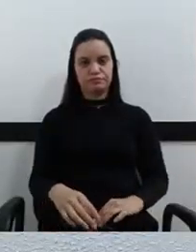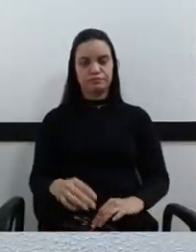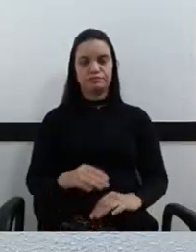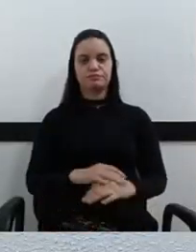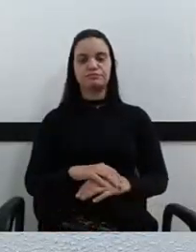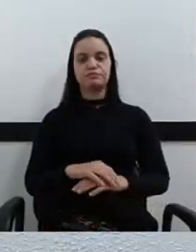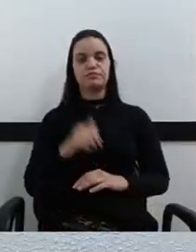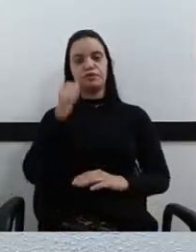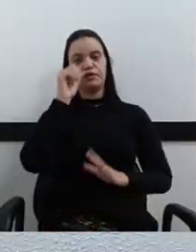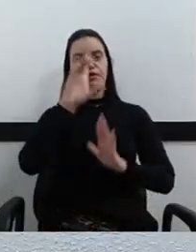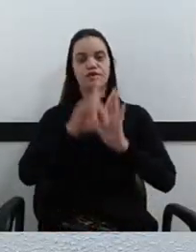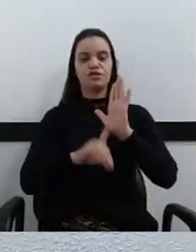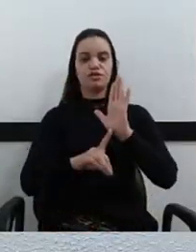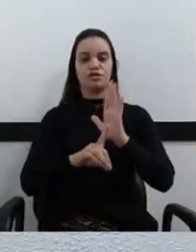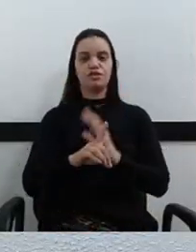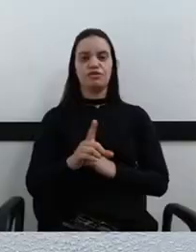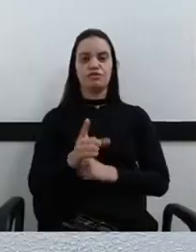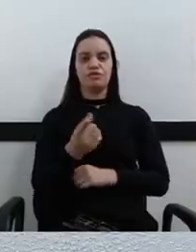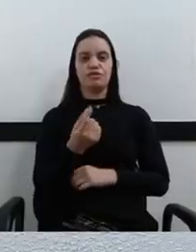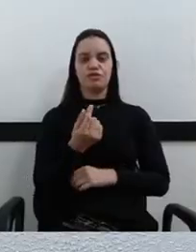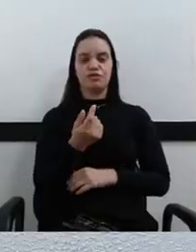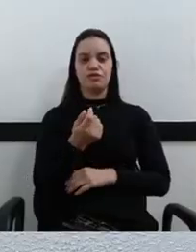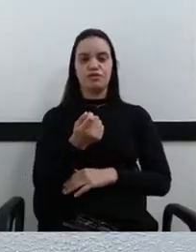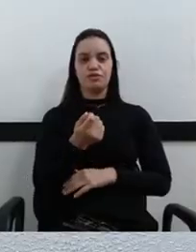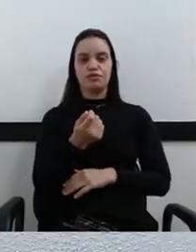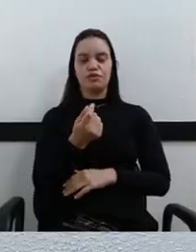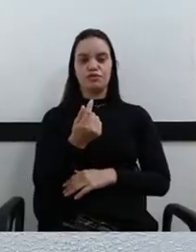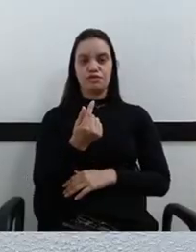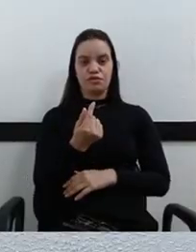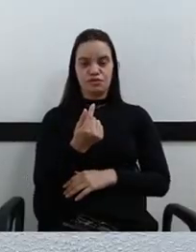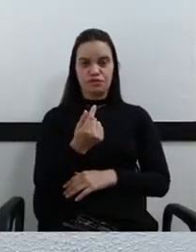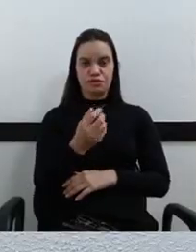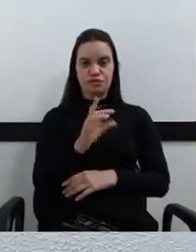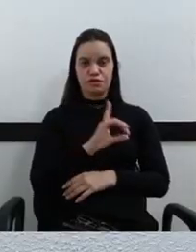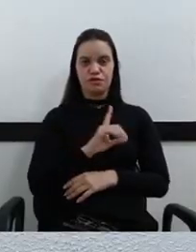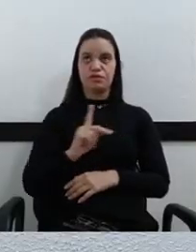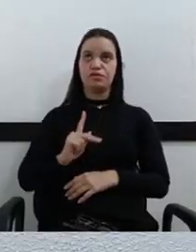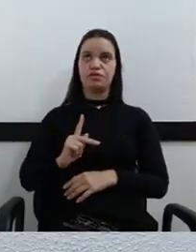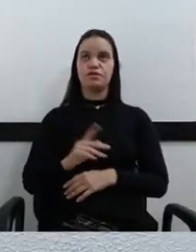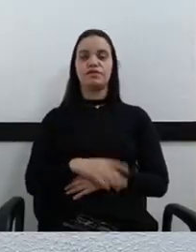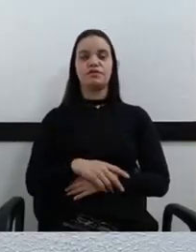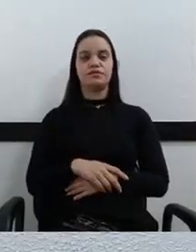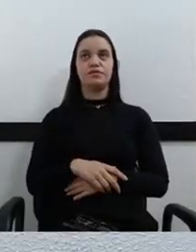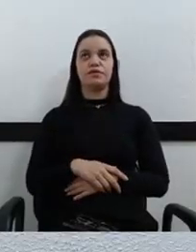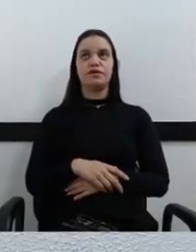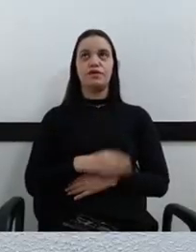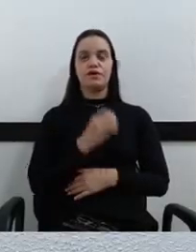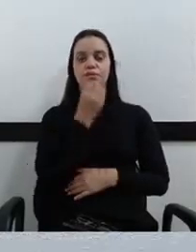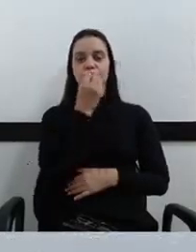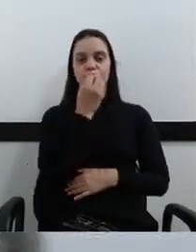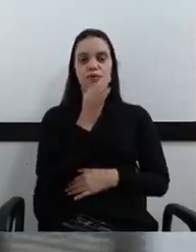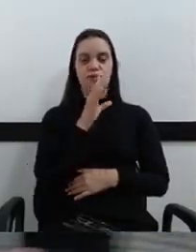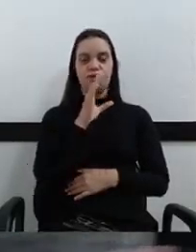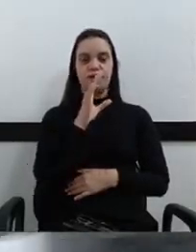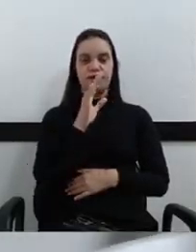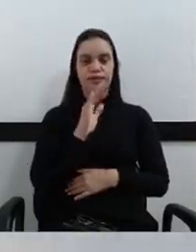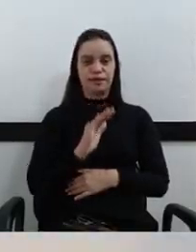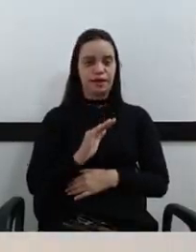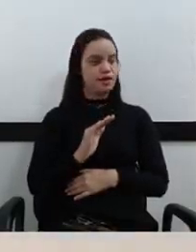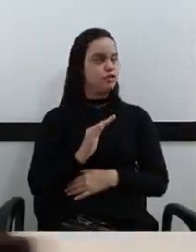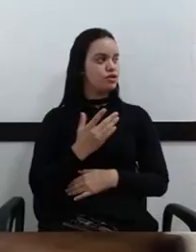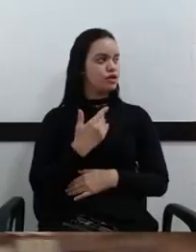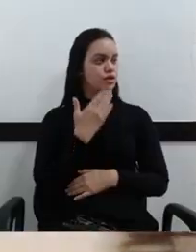Diretora financeira da Associação dos Defensores e das Defensoras. Boa tarde. Eu só pedi a palavra